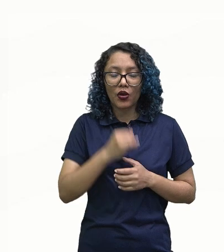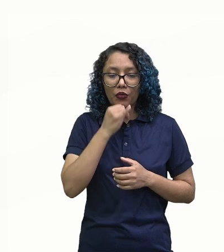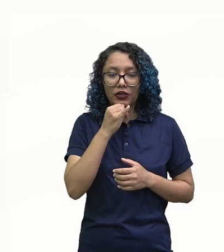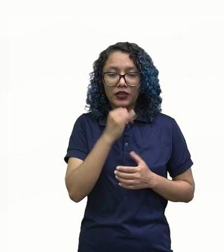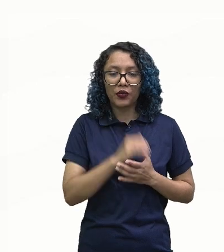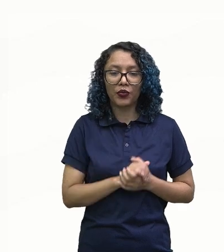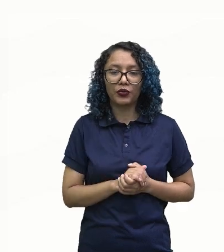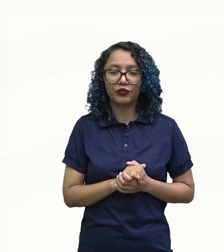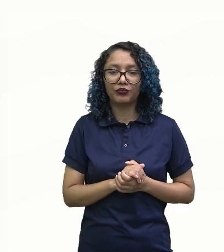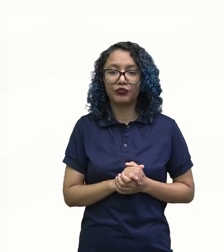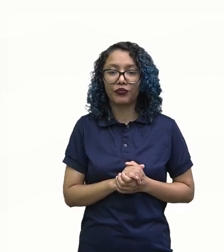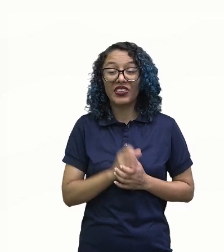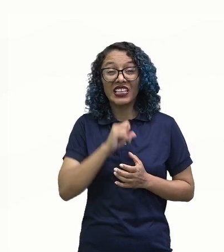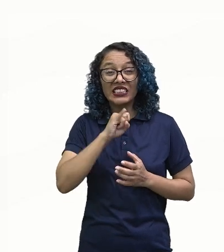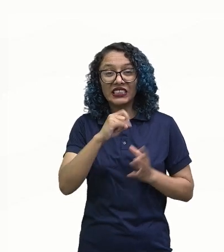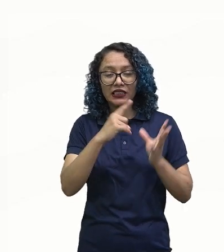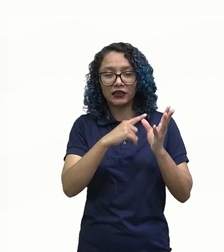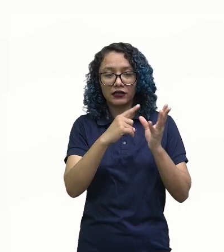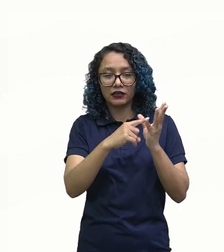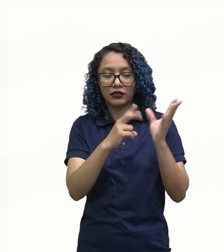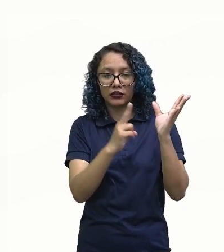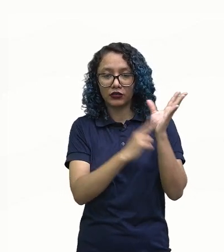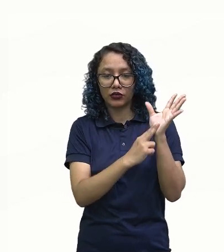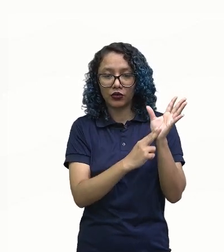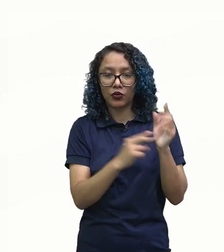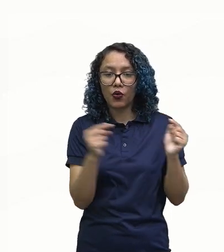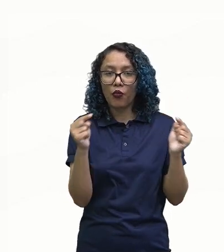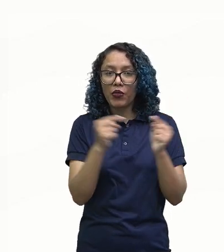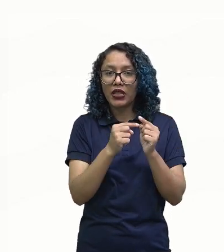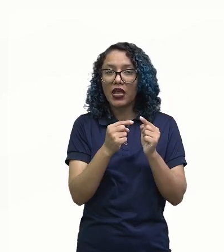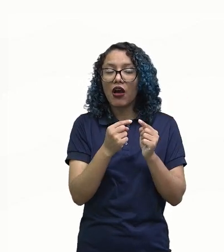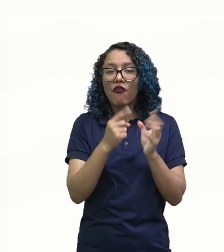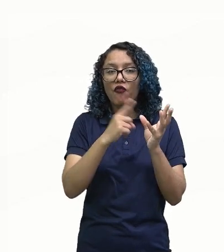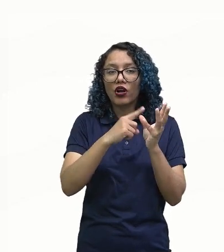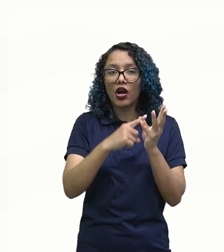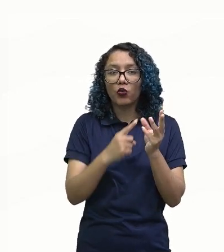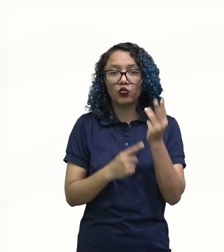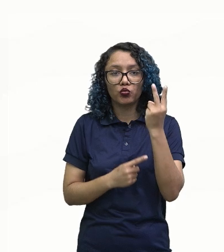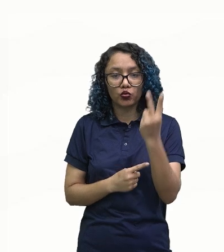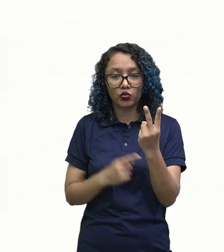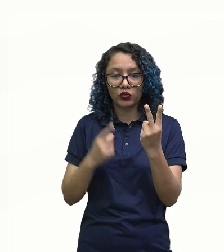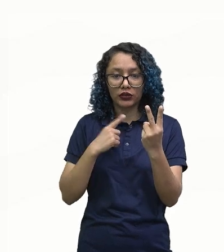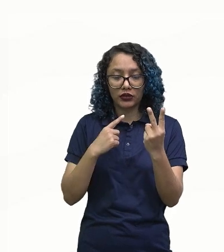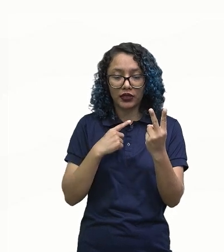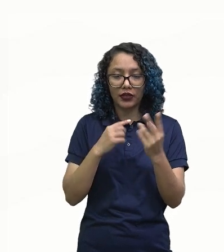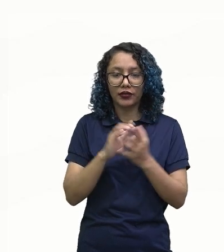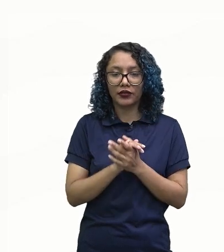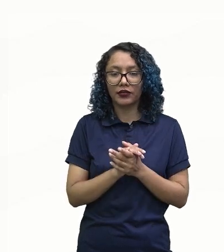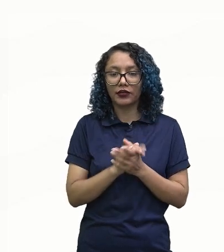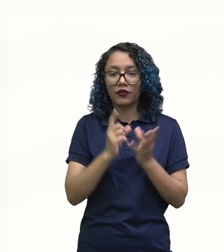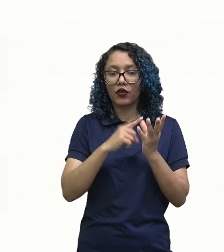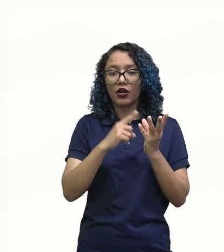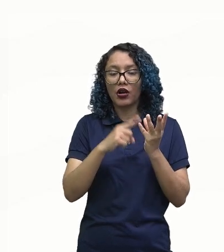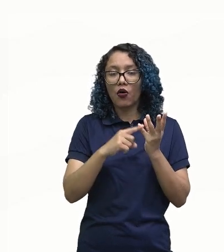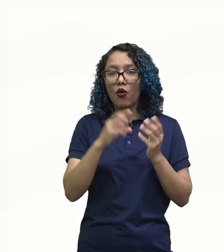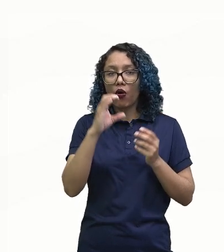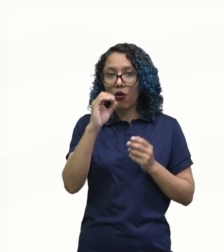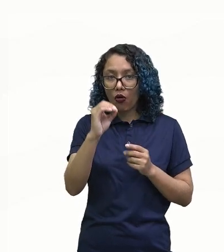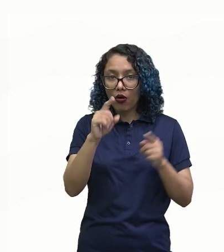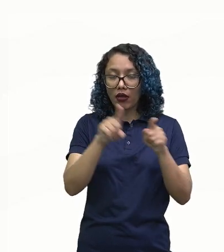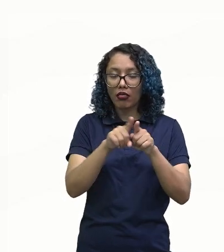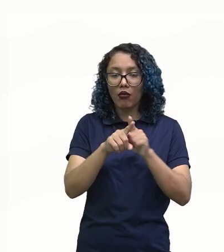digo ditongo, significa que eu tenho duas vogais. A vogal O e a vogal I.